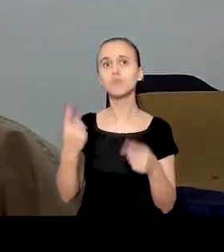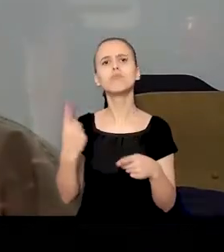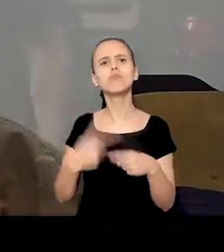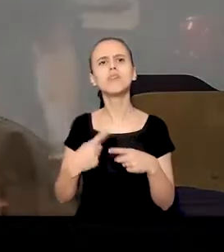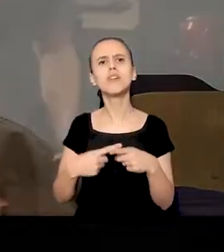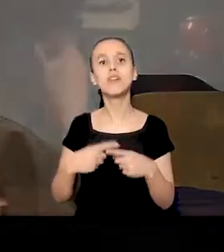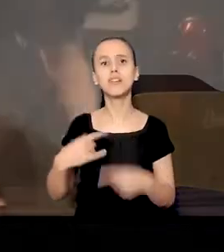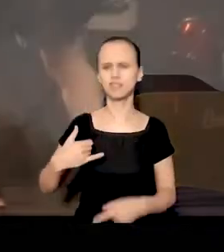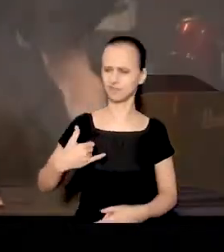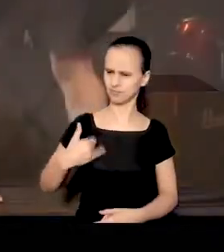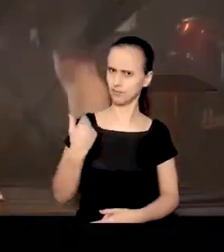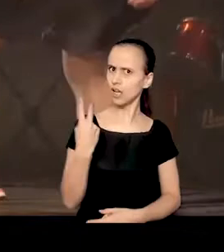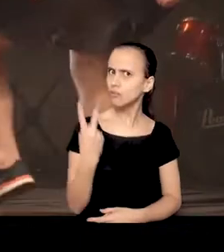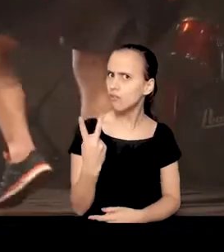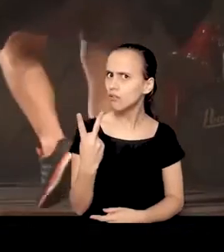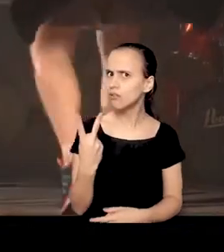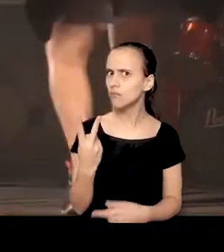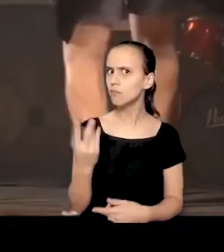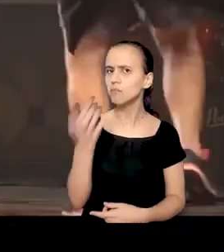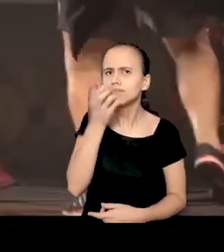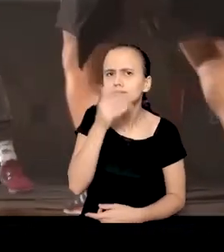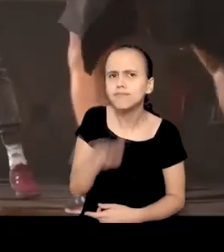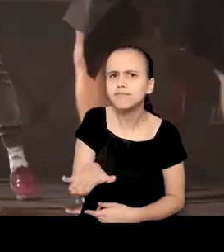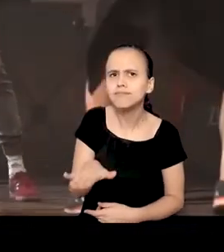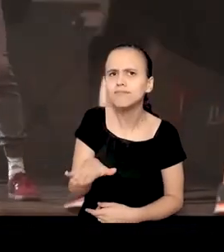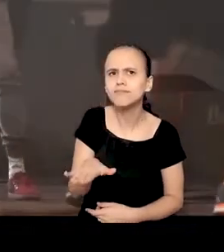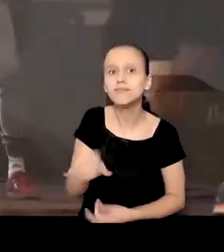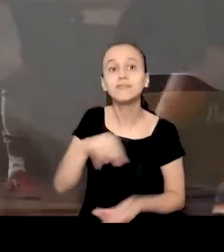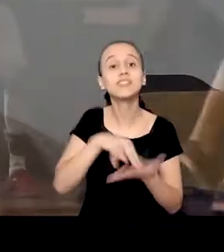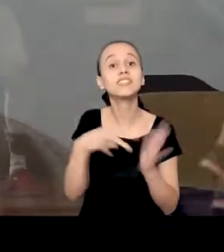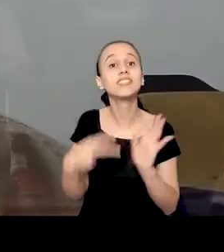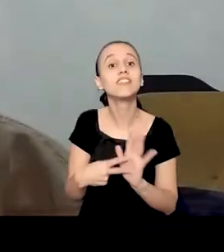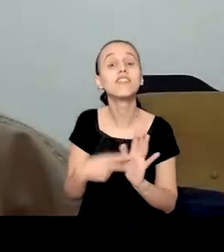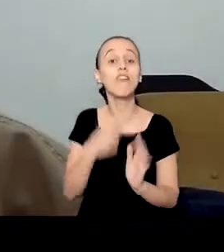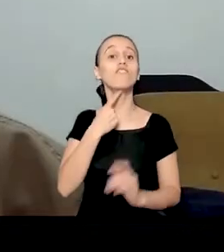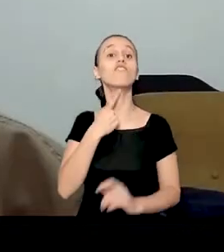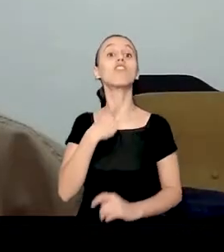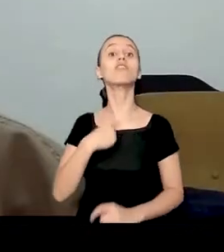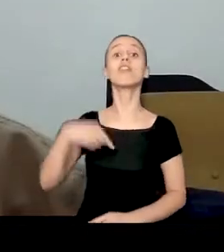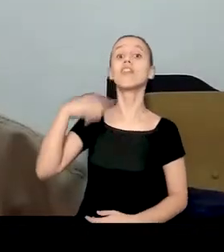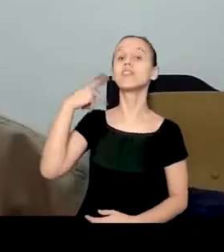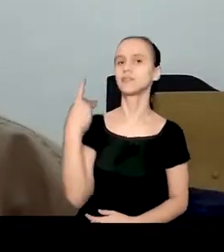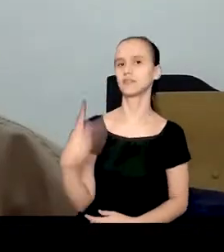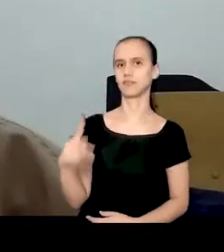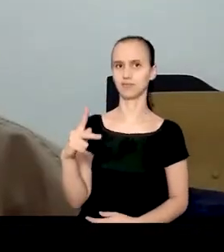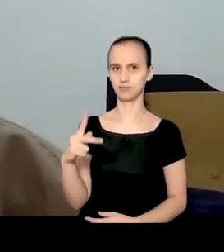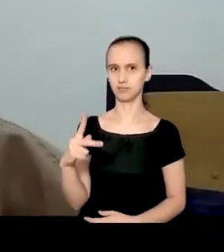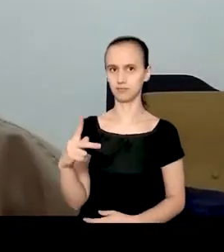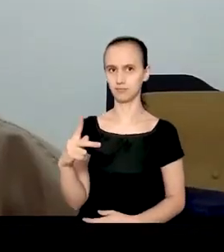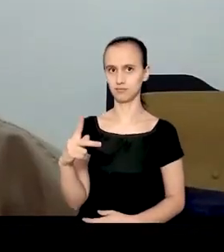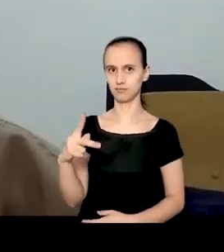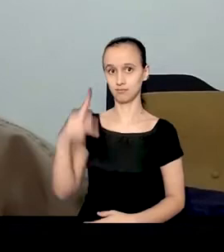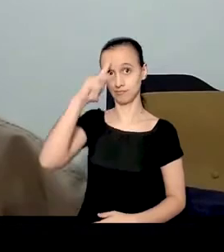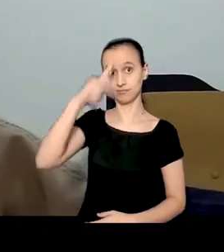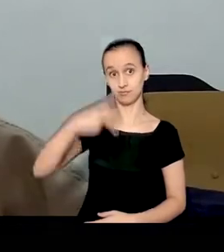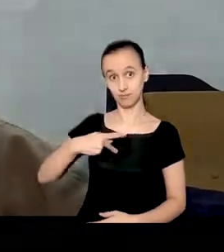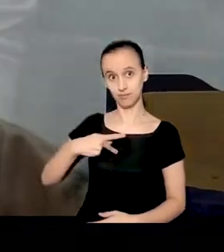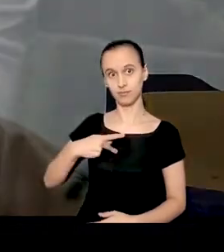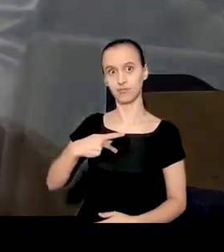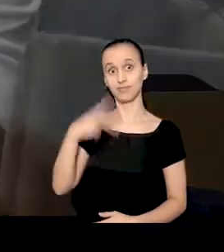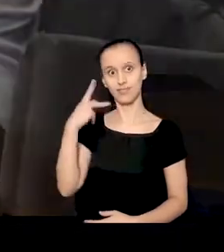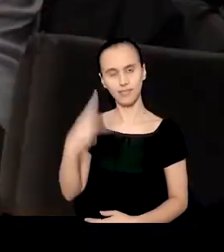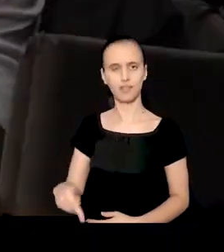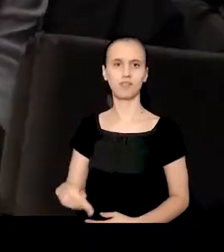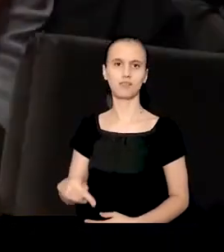no caso de uma criança de 2 anos, ela traduz uma espécie de vontade que se manifesta enquanto uma vontade